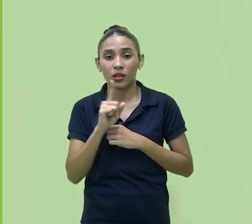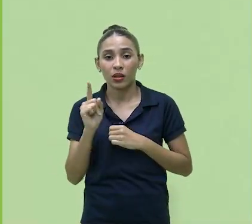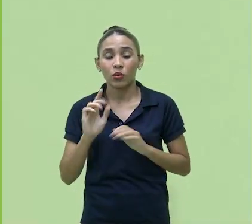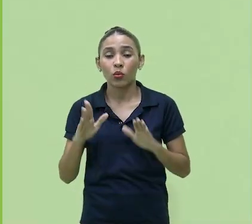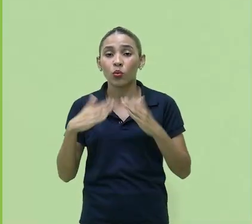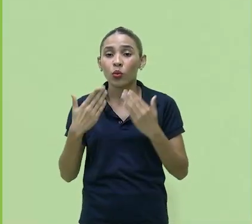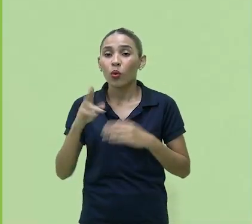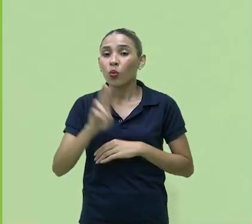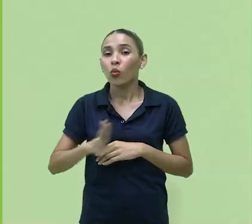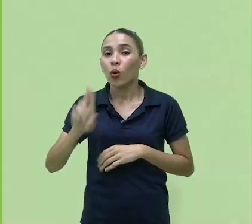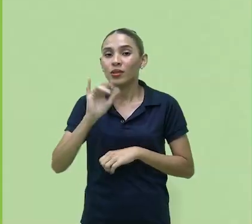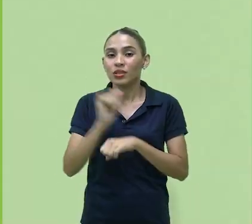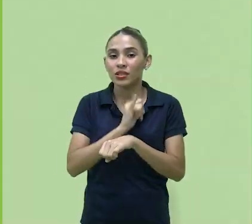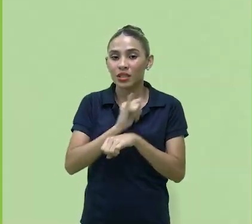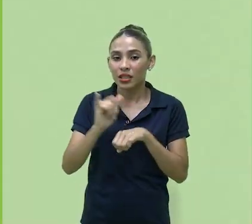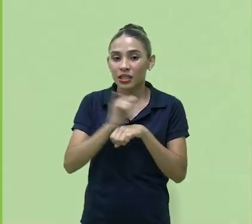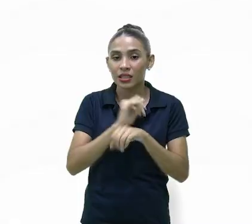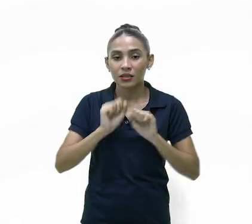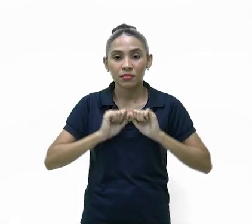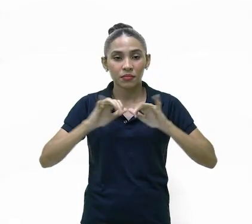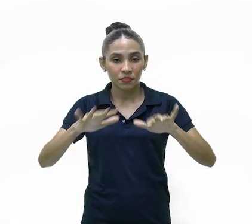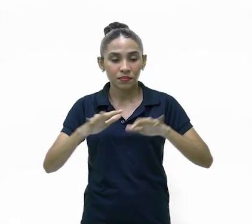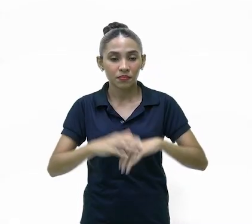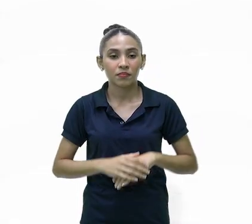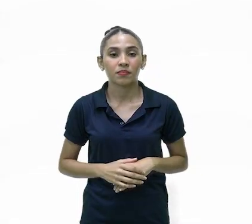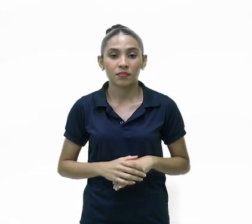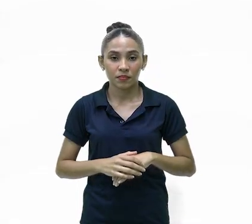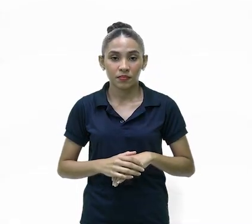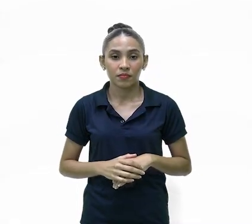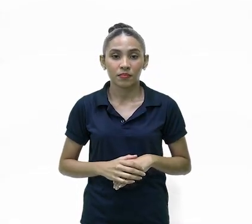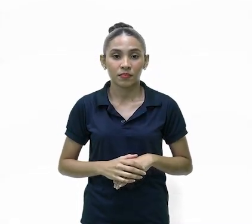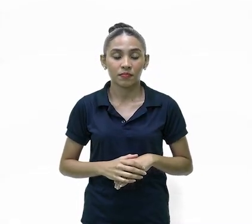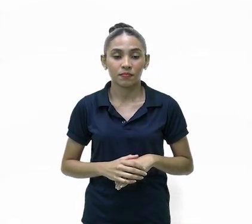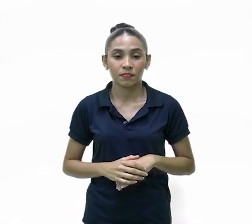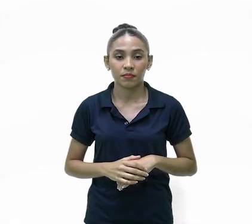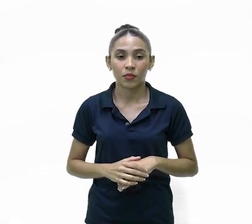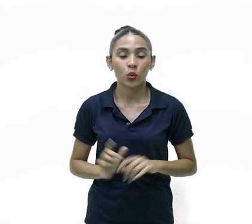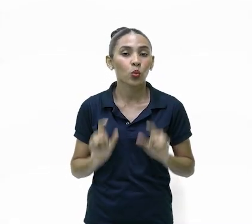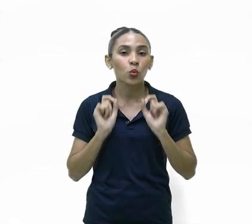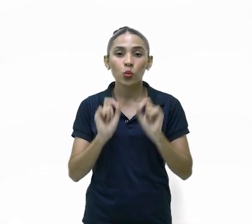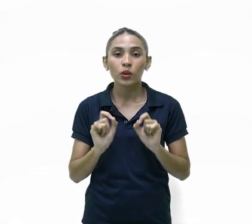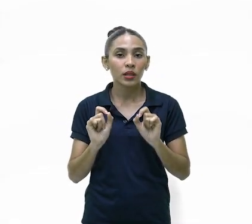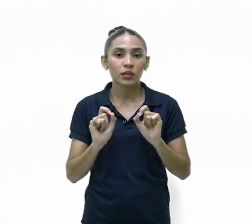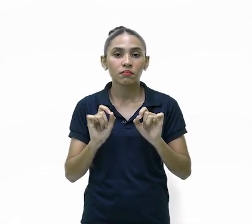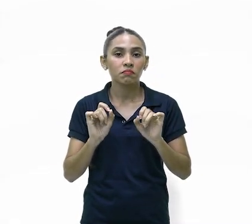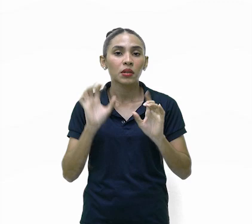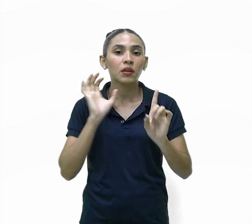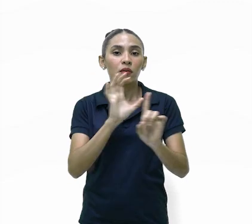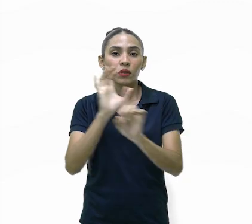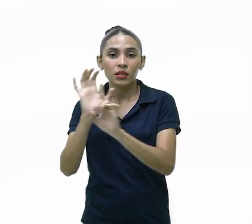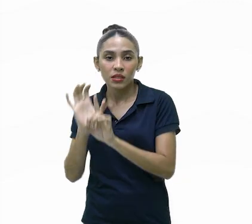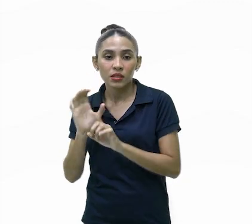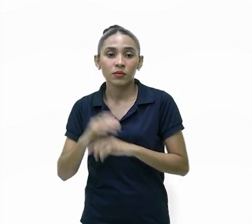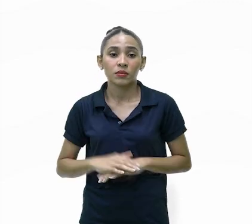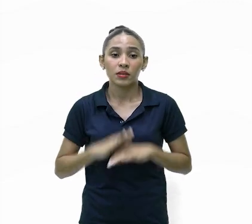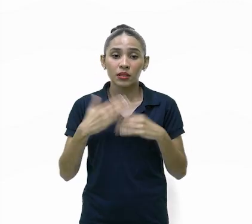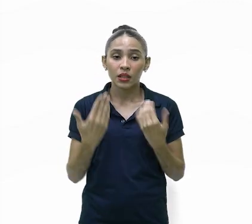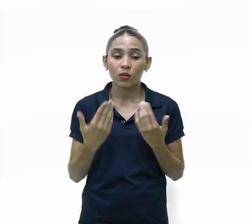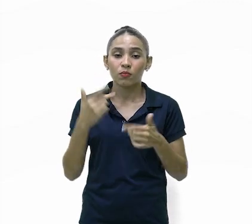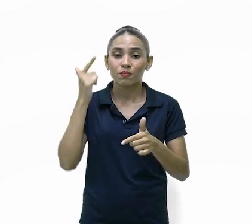são os meios de mecanismo de propagação, né? O que eles afetam, na verdade? Eles causam